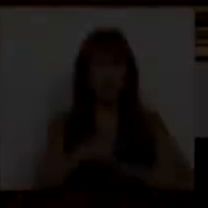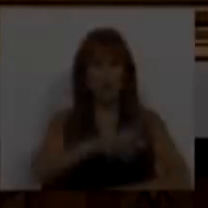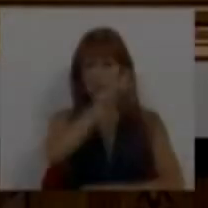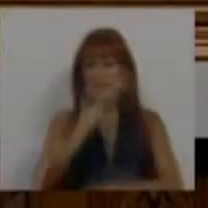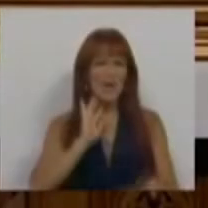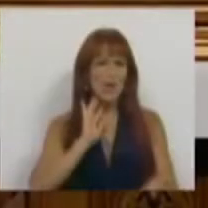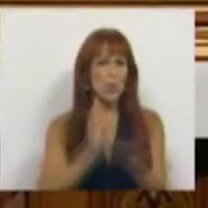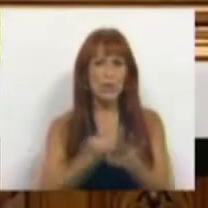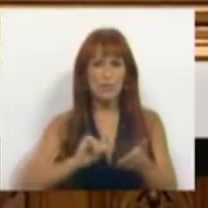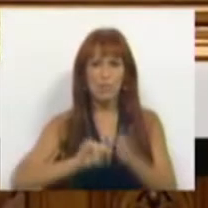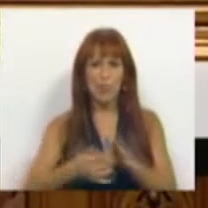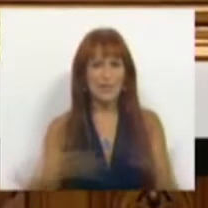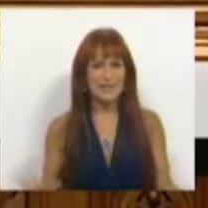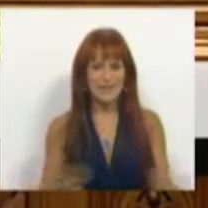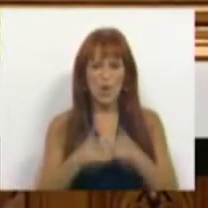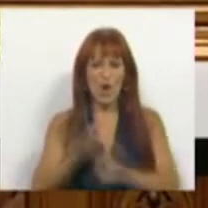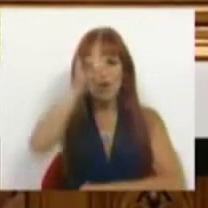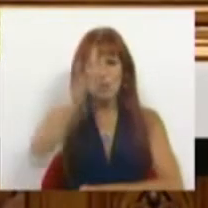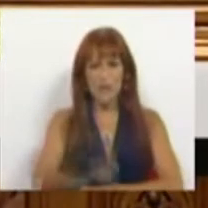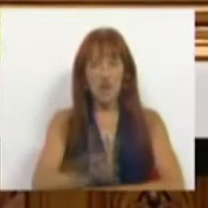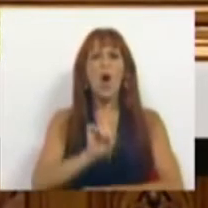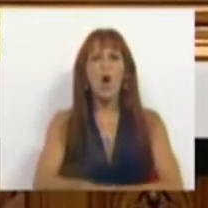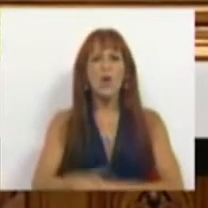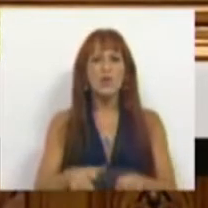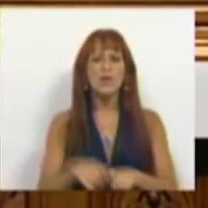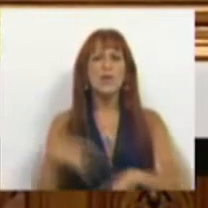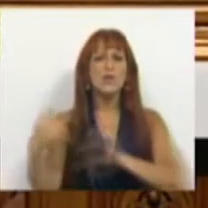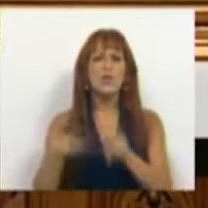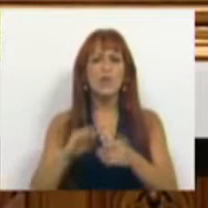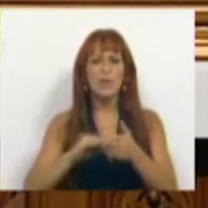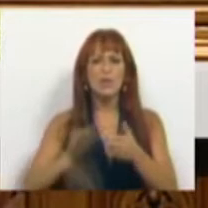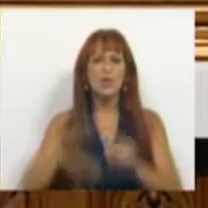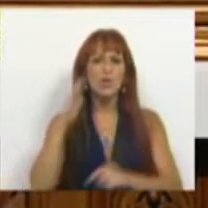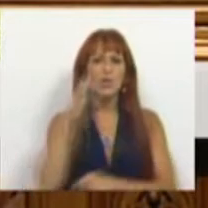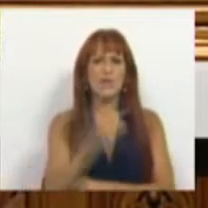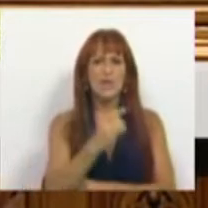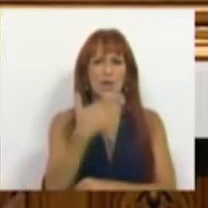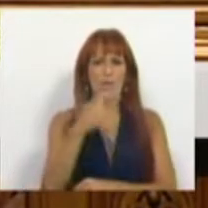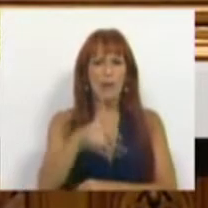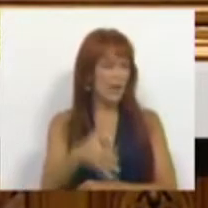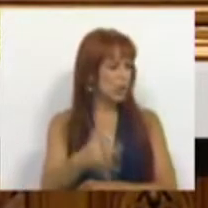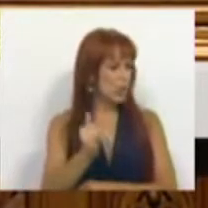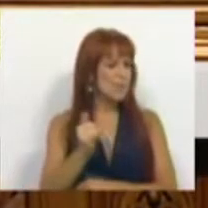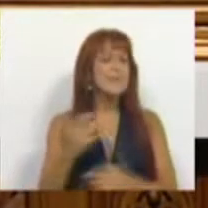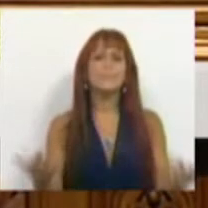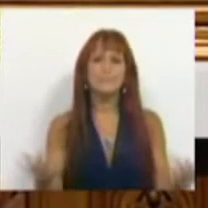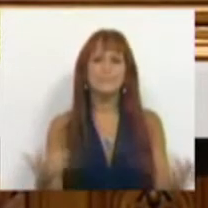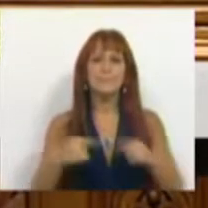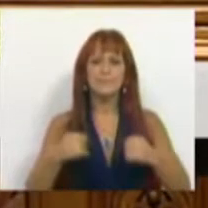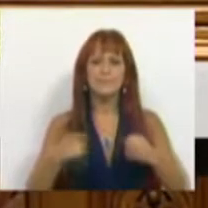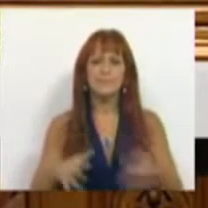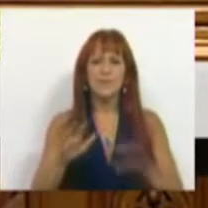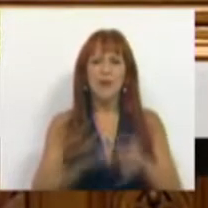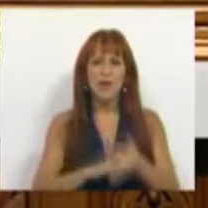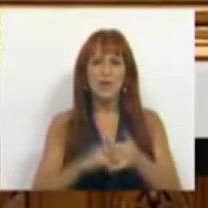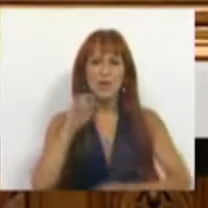Terceiro e último ponto da ordem do dia, consiste na discussão da petição número 61/12, da iniciativa da